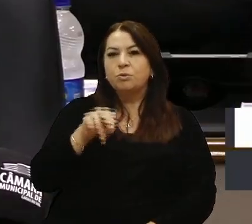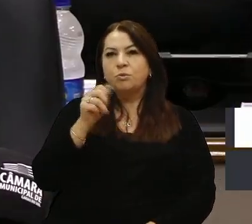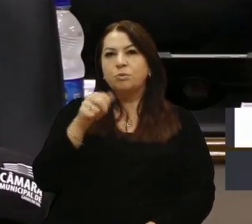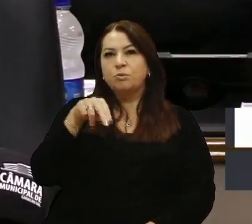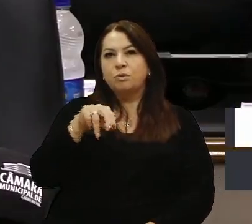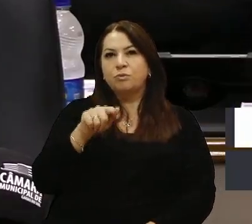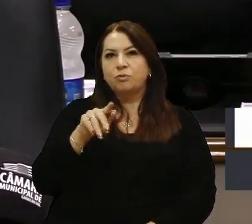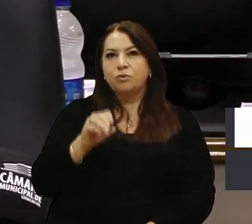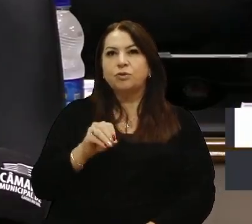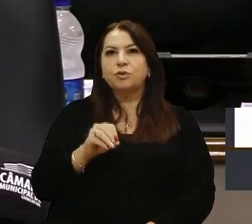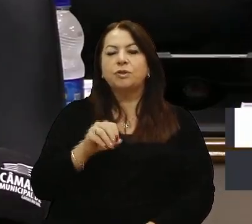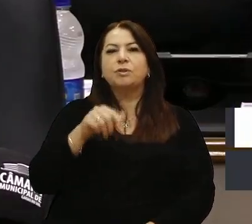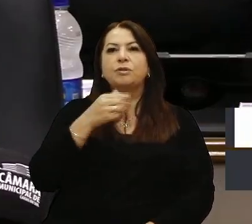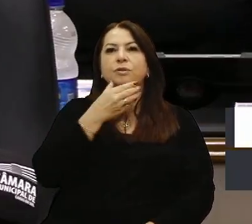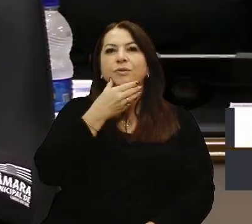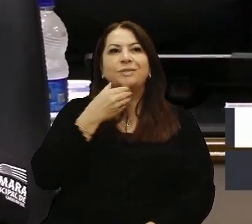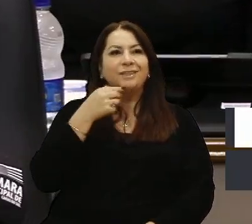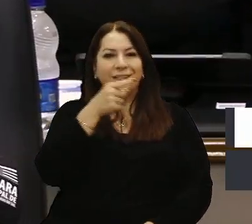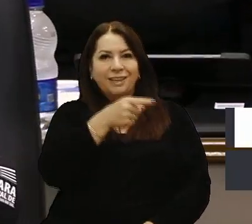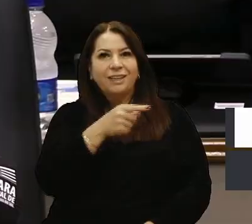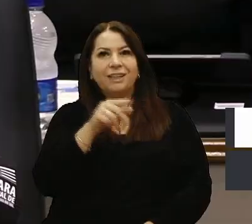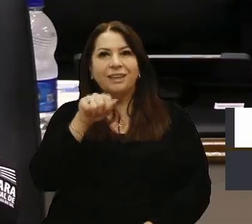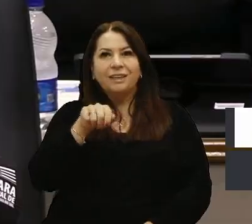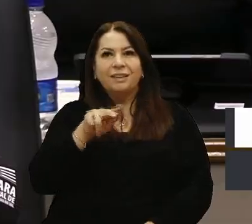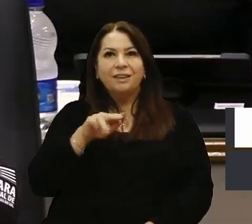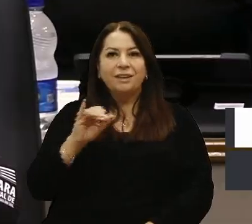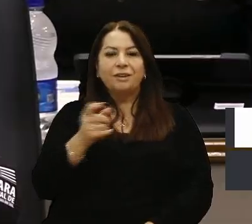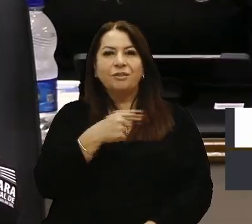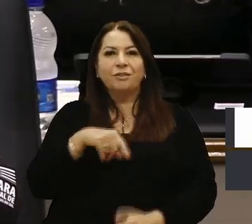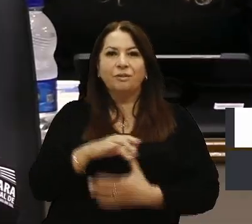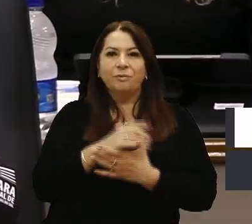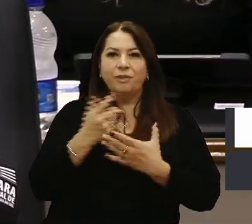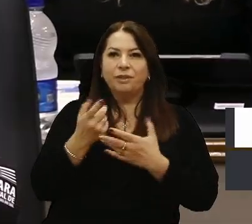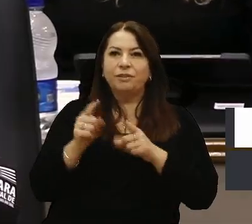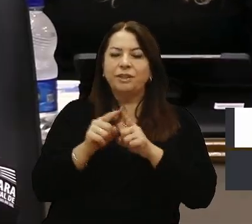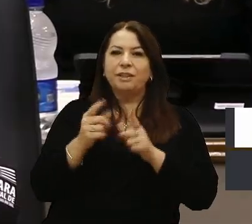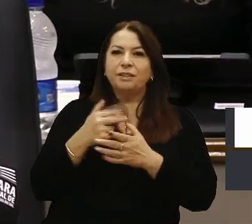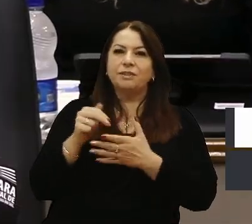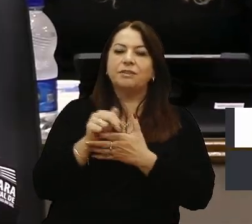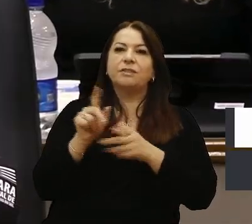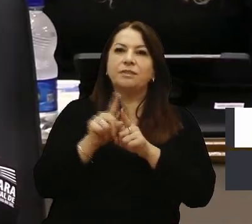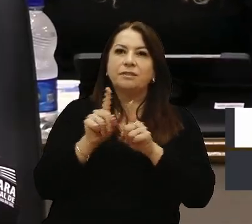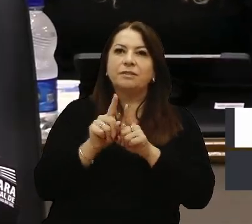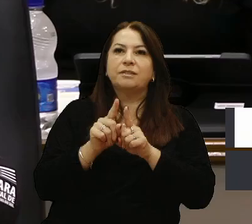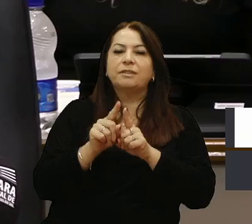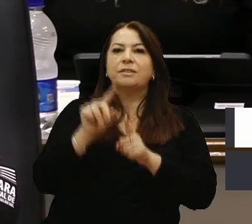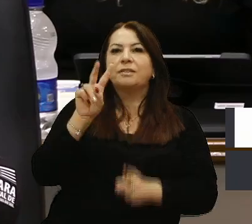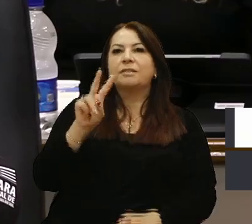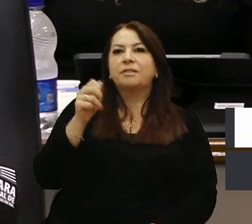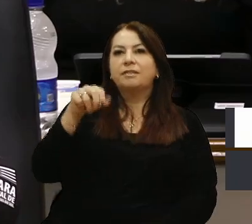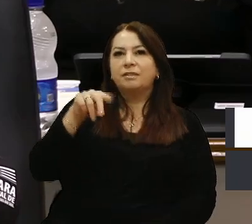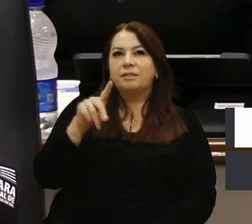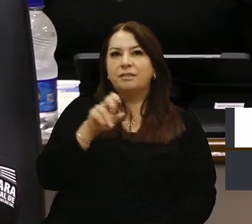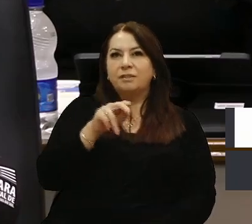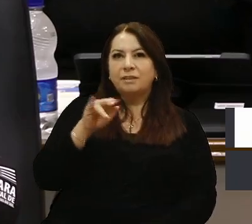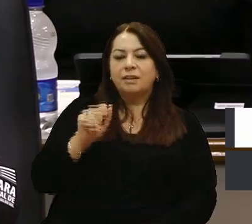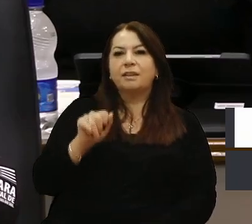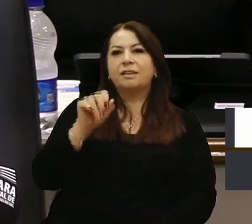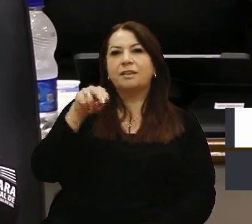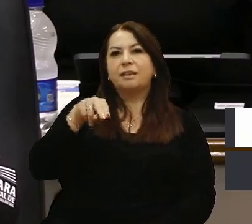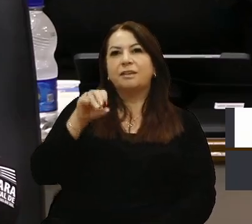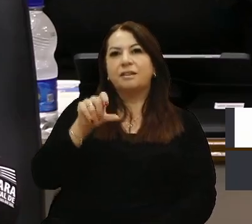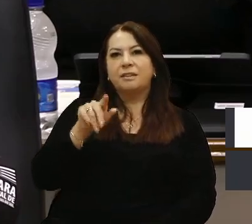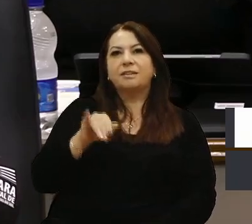do Queixo, nosso grande amigo aí, quem está aqui nos prestigiando. Não poderia deixar também de citar o Vanderlei e a Neuci, que estão aqui